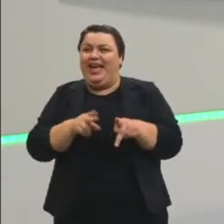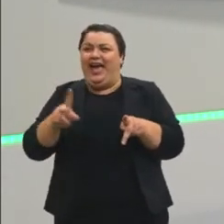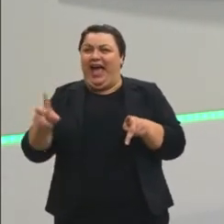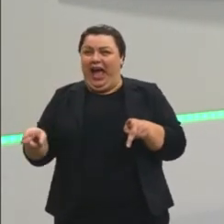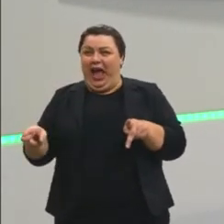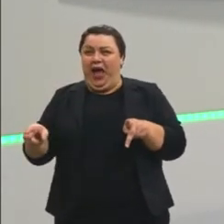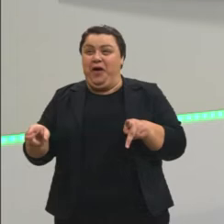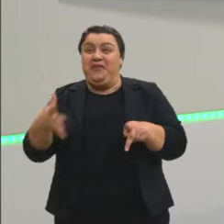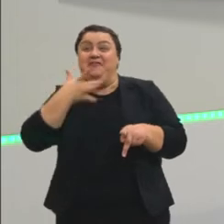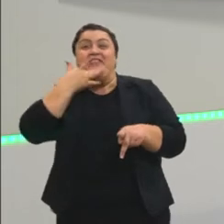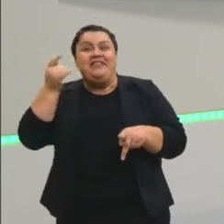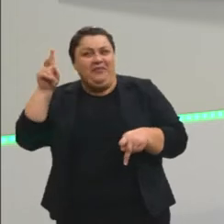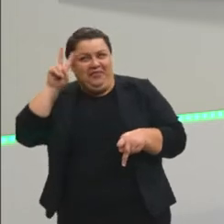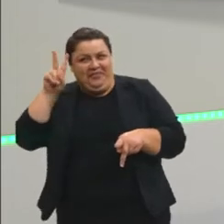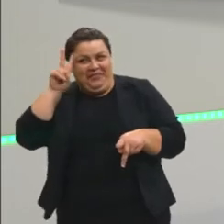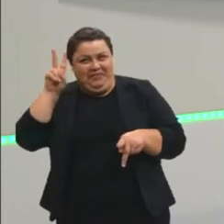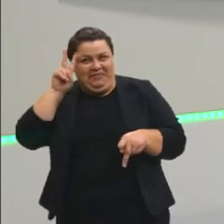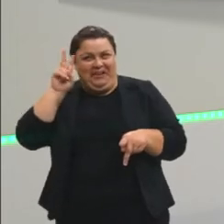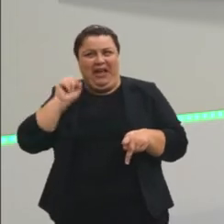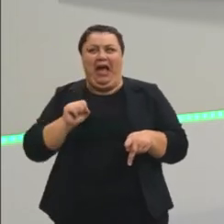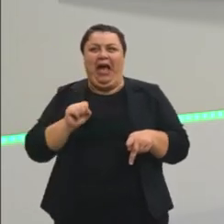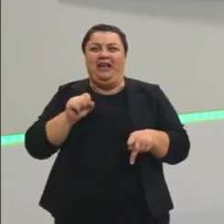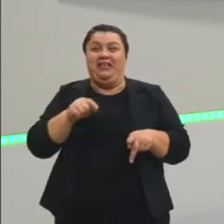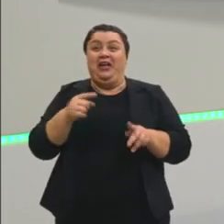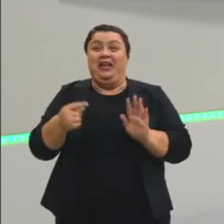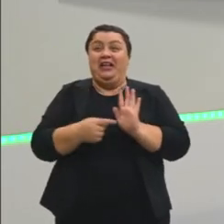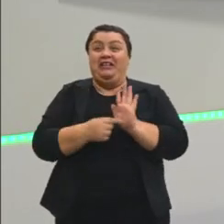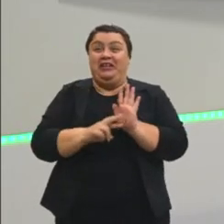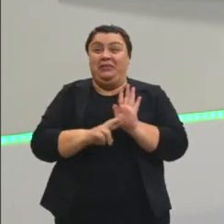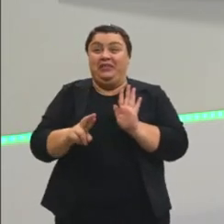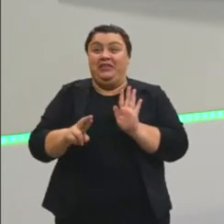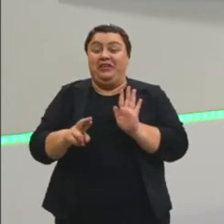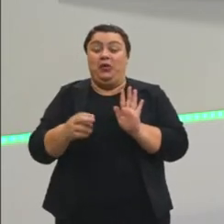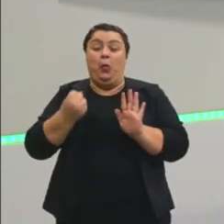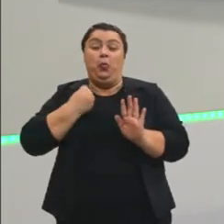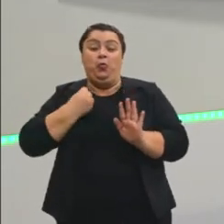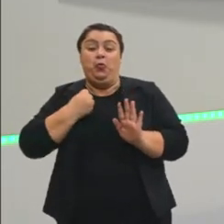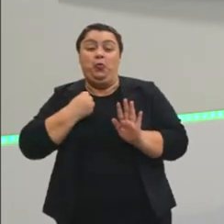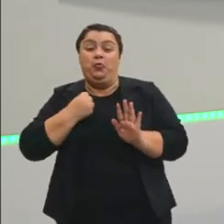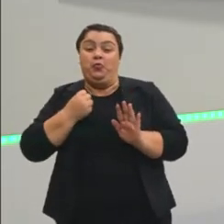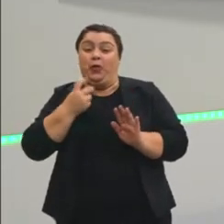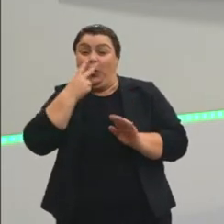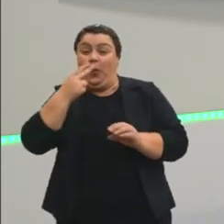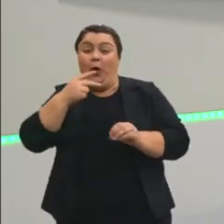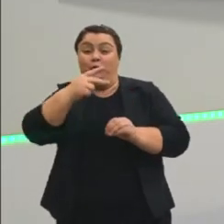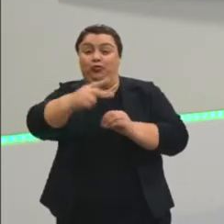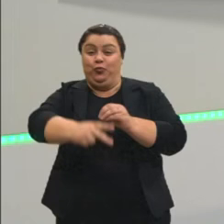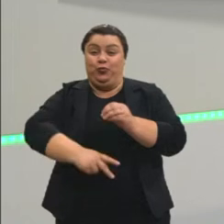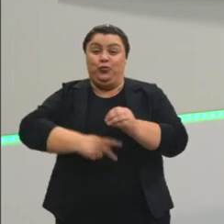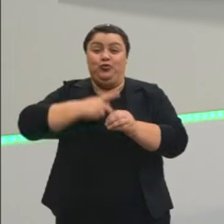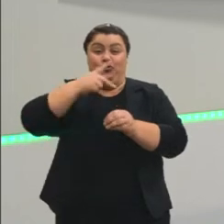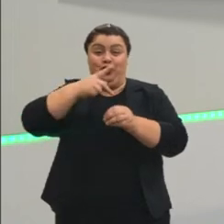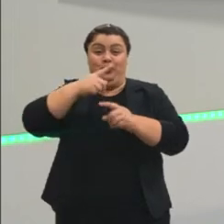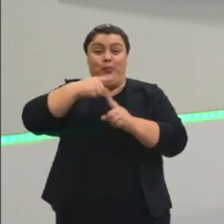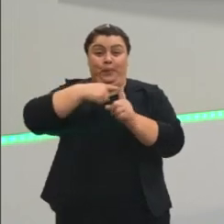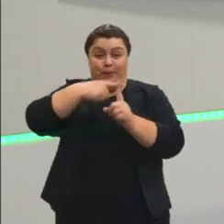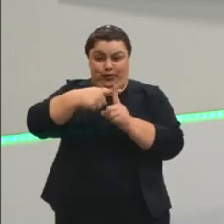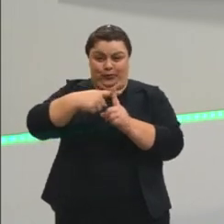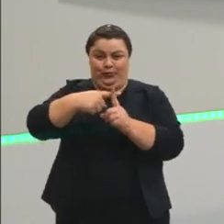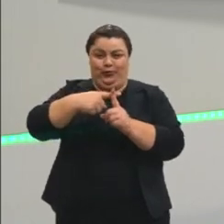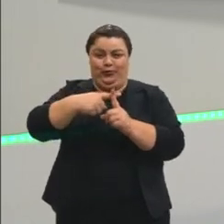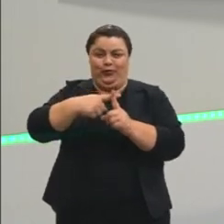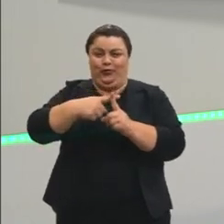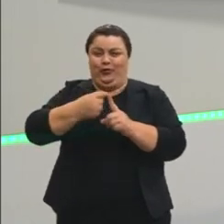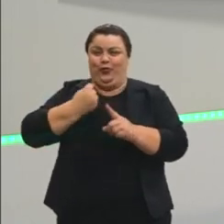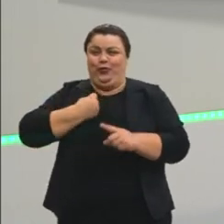facilitar a gente a gente lembrar tá são aqueles que apresentam o mesmo número de prótons ou mesmo número atômico né que é a mesma coisa